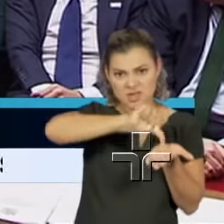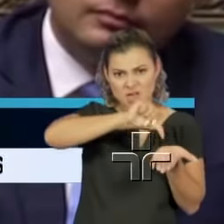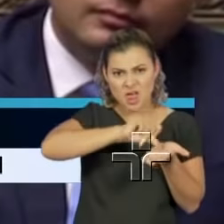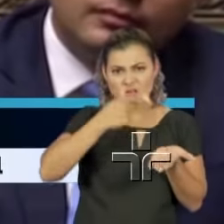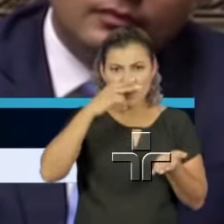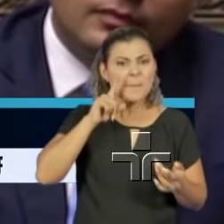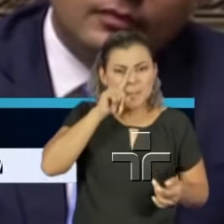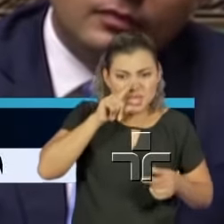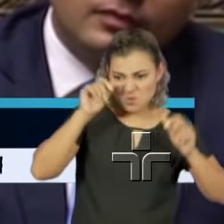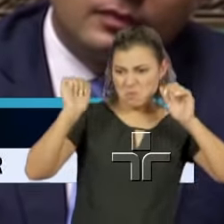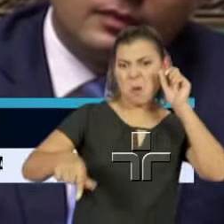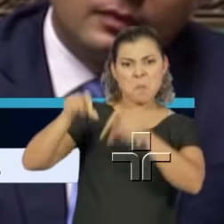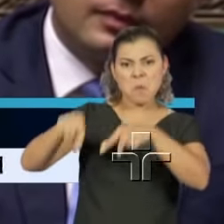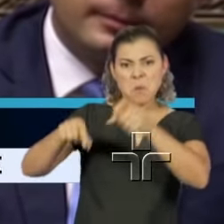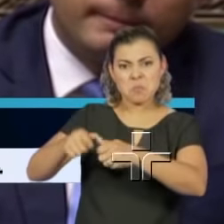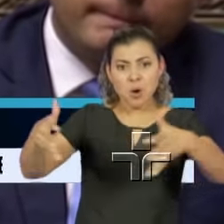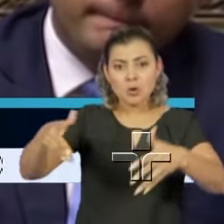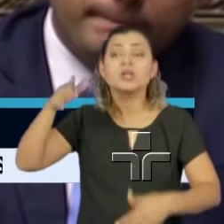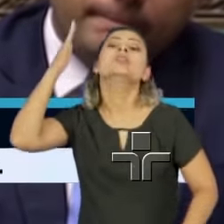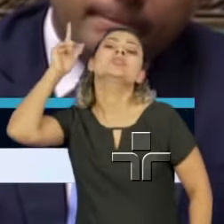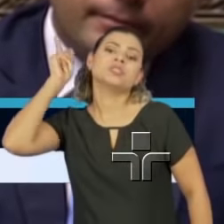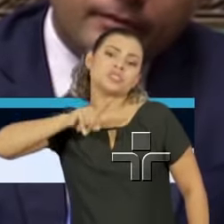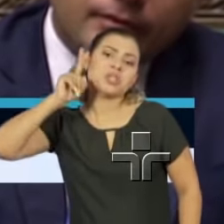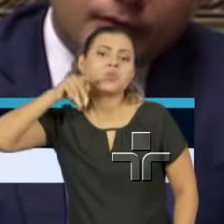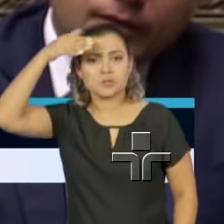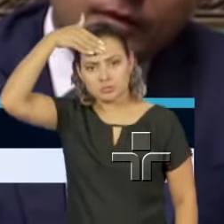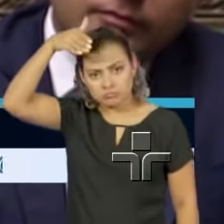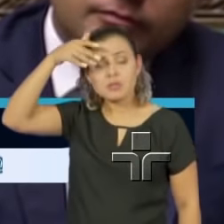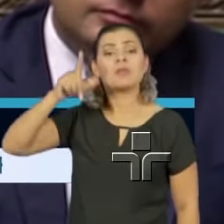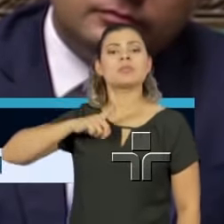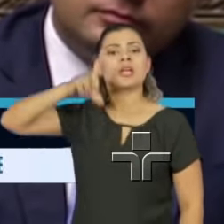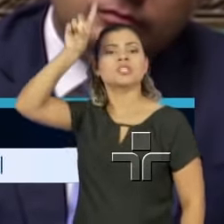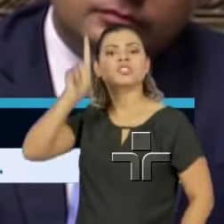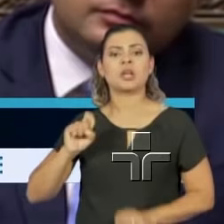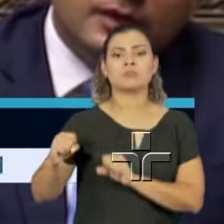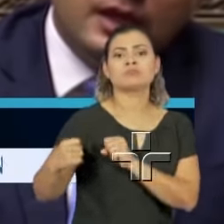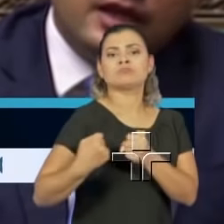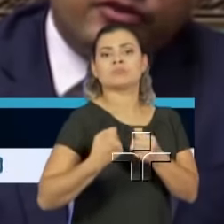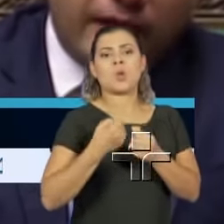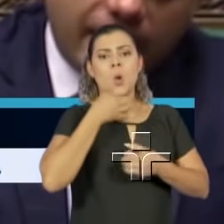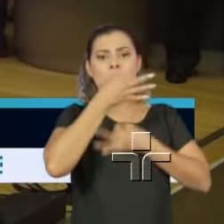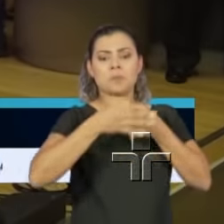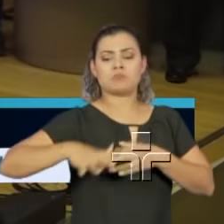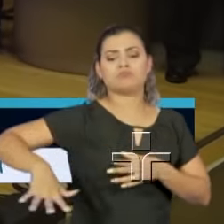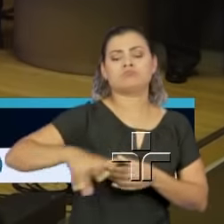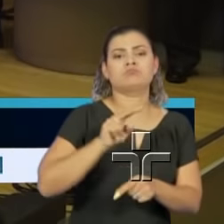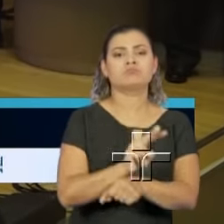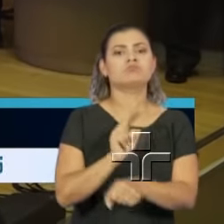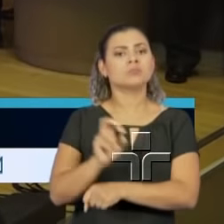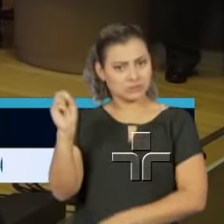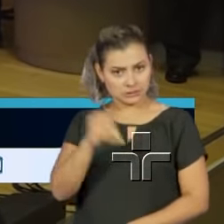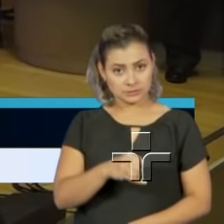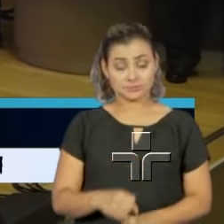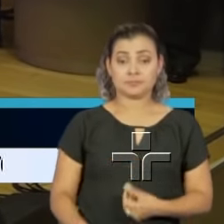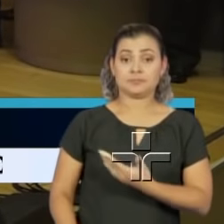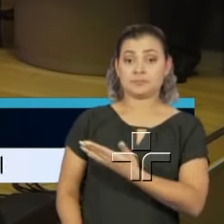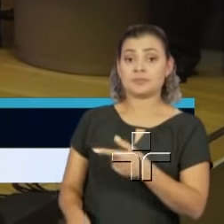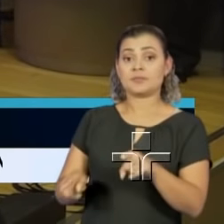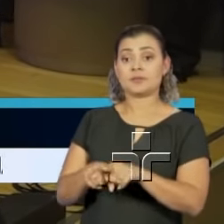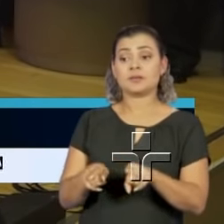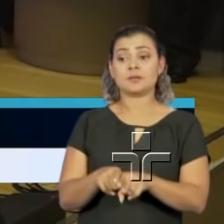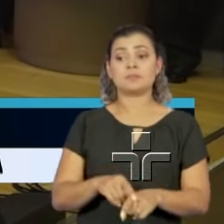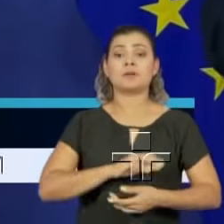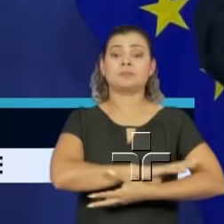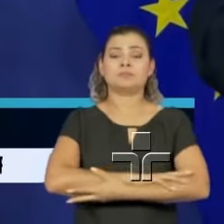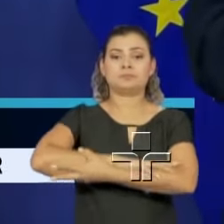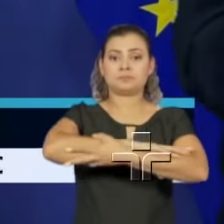perigosos ataques e que os Estados Unidos têm o direito de defender seus interesses e forças na região. Em Bruxelas, a presidente da